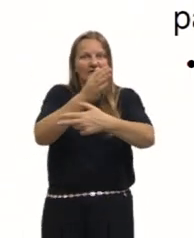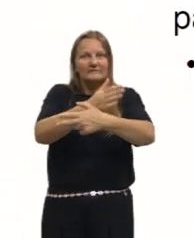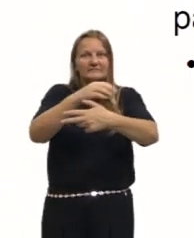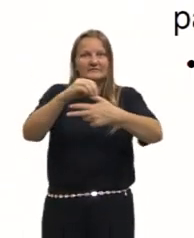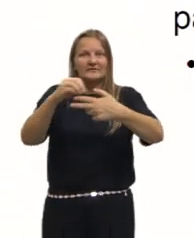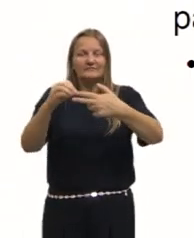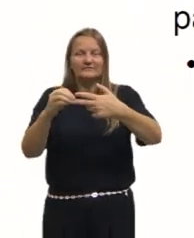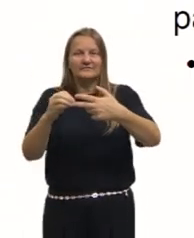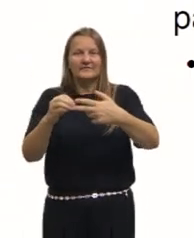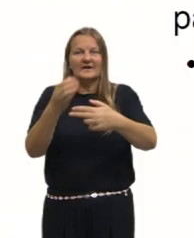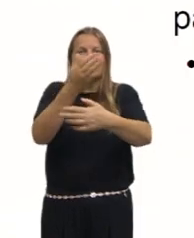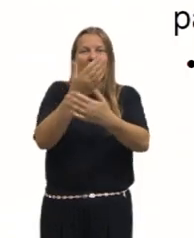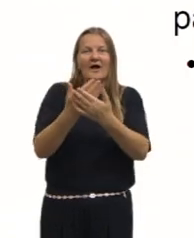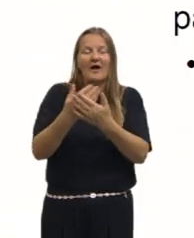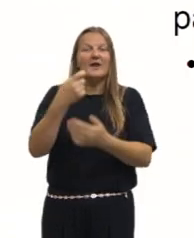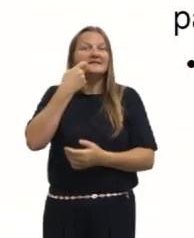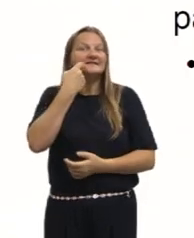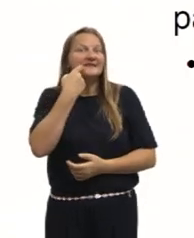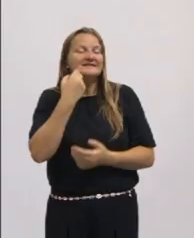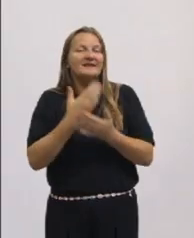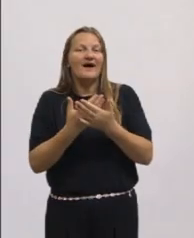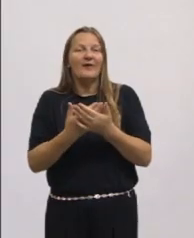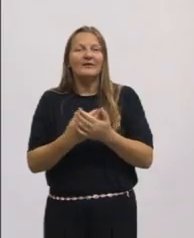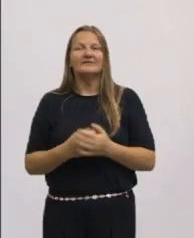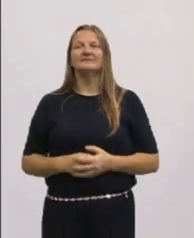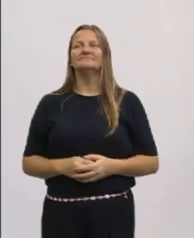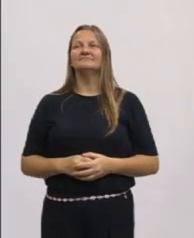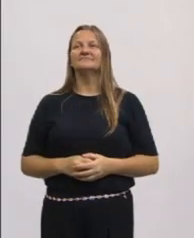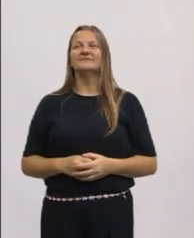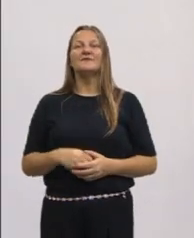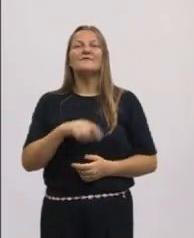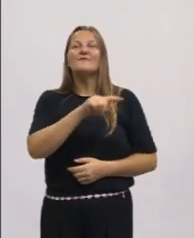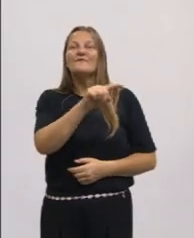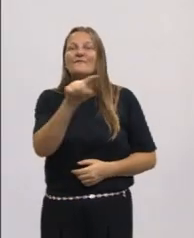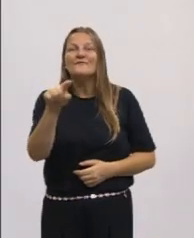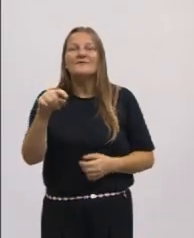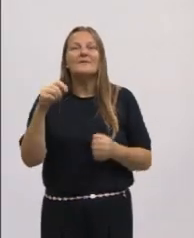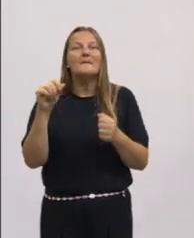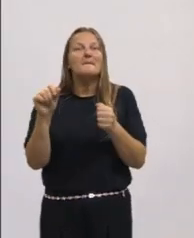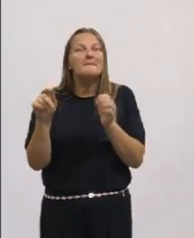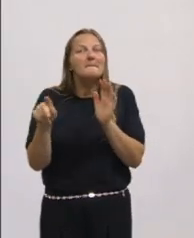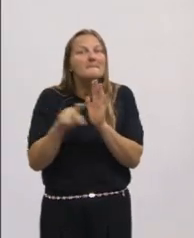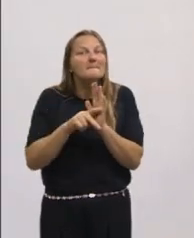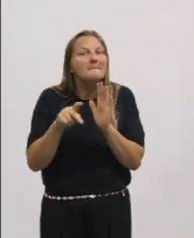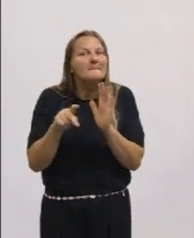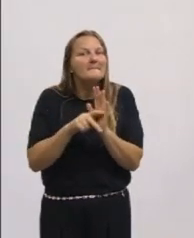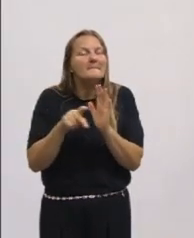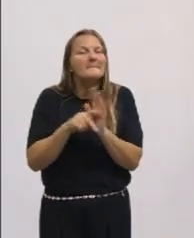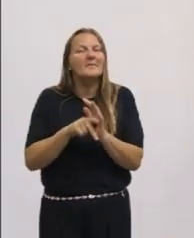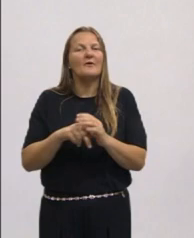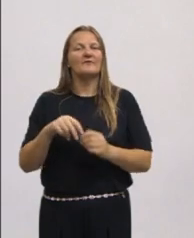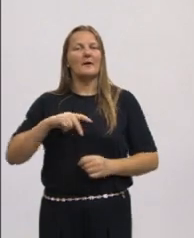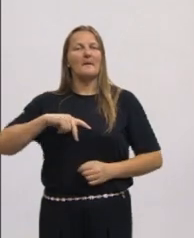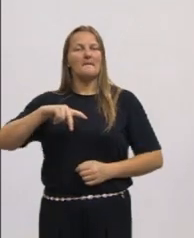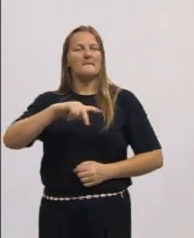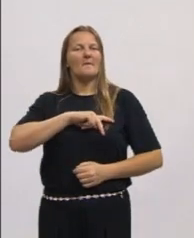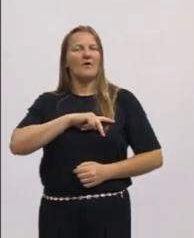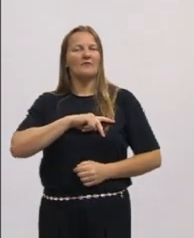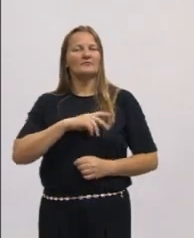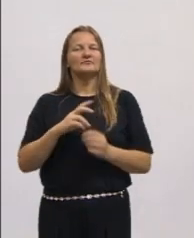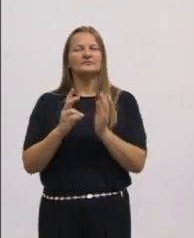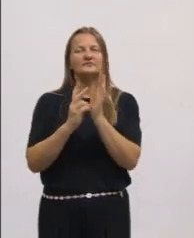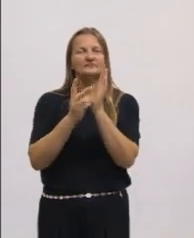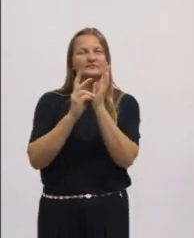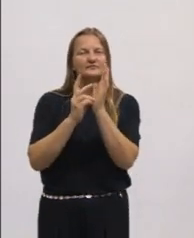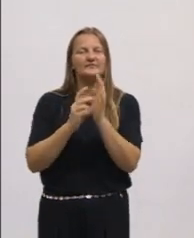foi ao ar sexta-feira logo antes do Enem e tratou exatamente daquele tema dos povos tradicionais de